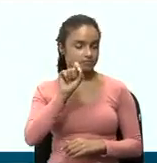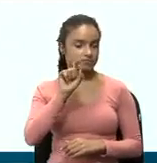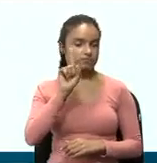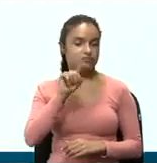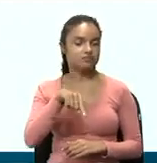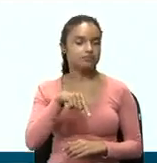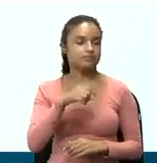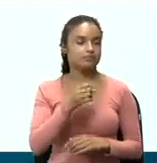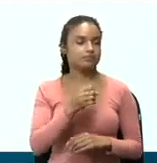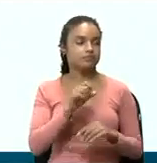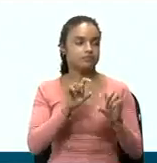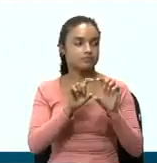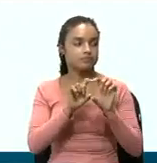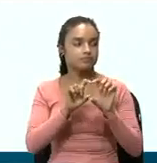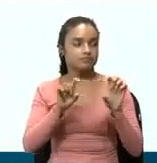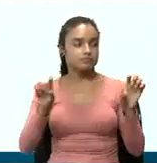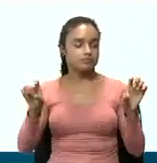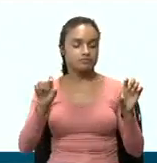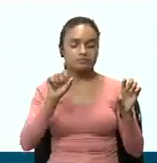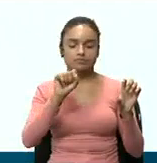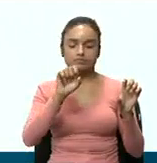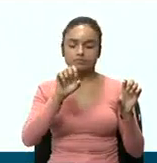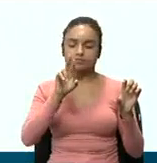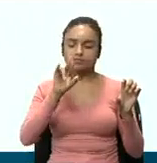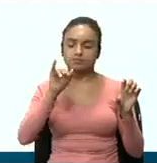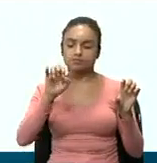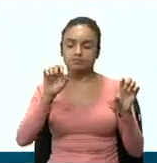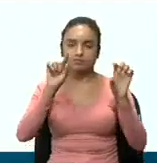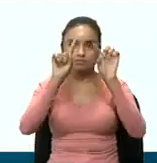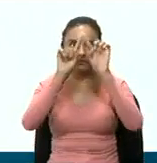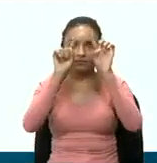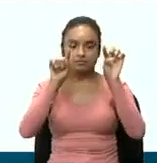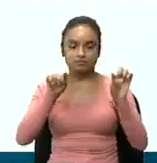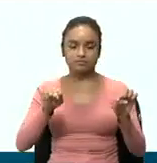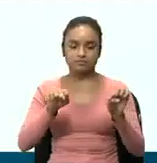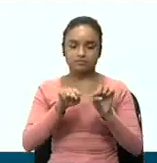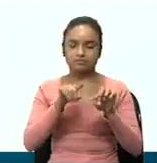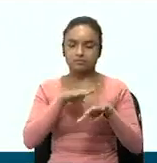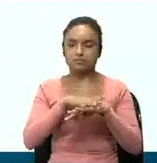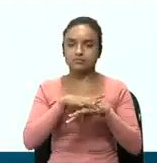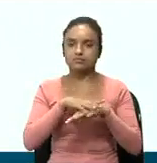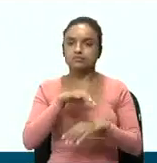a série, aqui no caso como toda, ela é